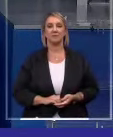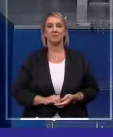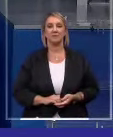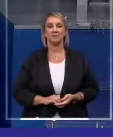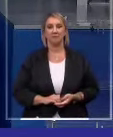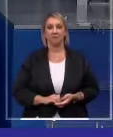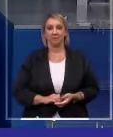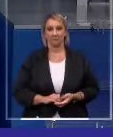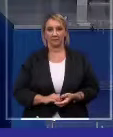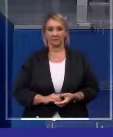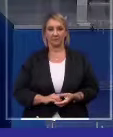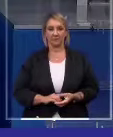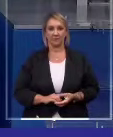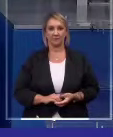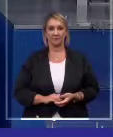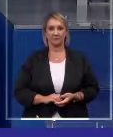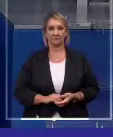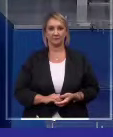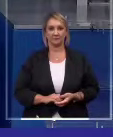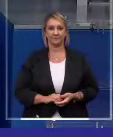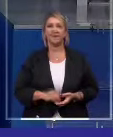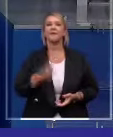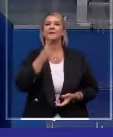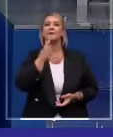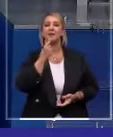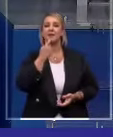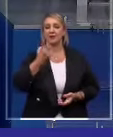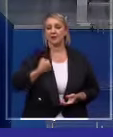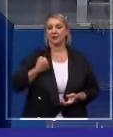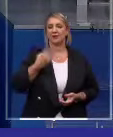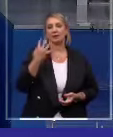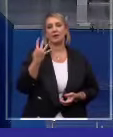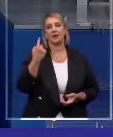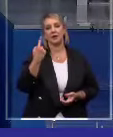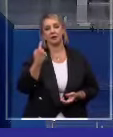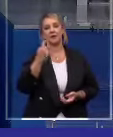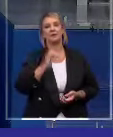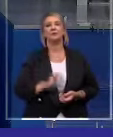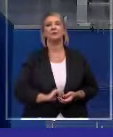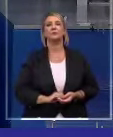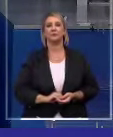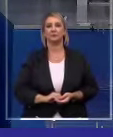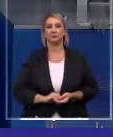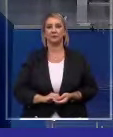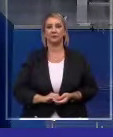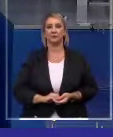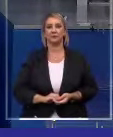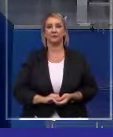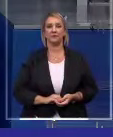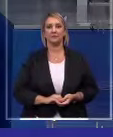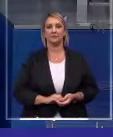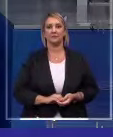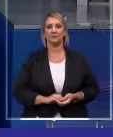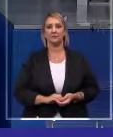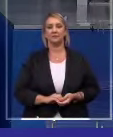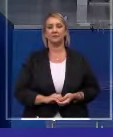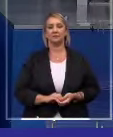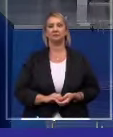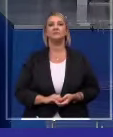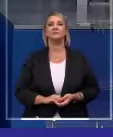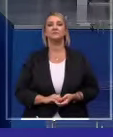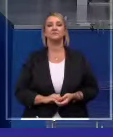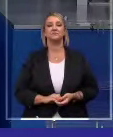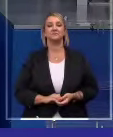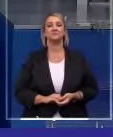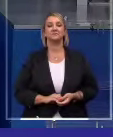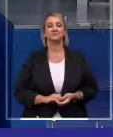noite. Já caindo a segunda bola, é a bola vermelha número 41. Bola vermelha número 41. Esses podem ser o